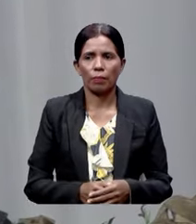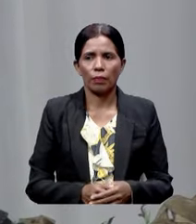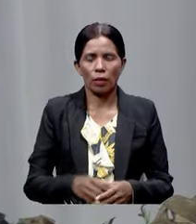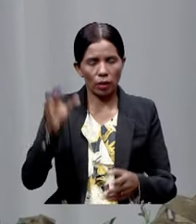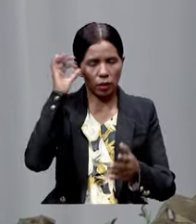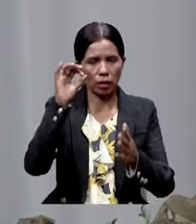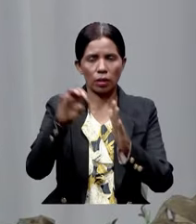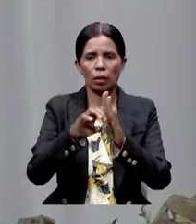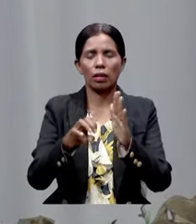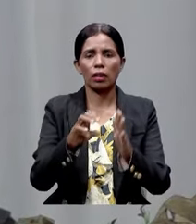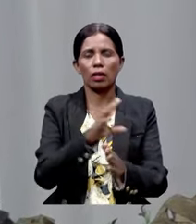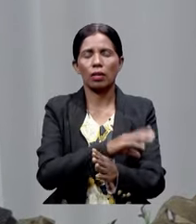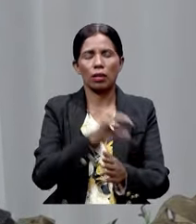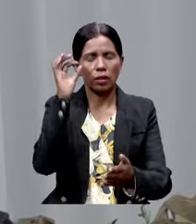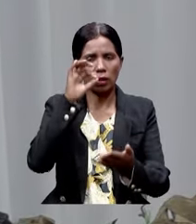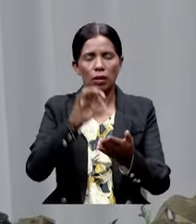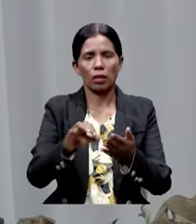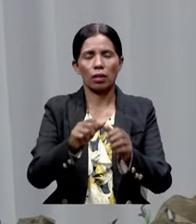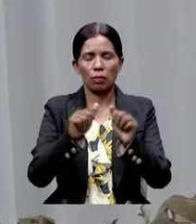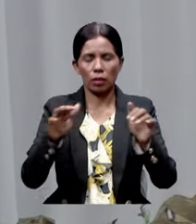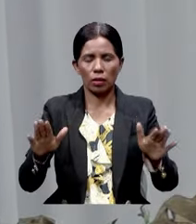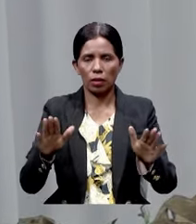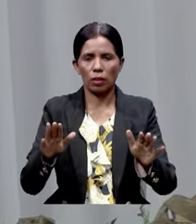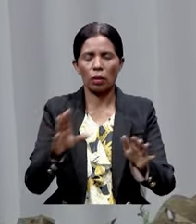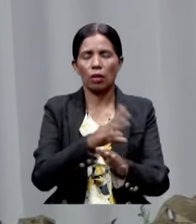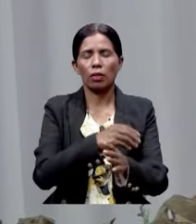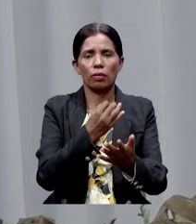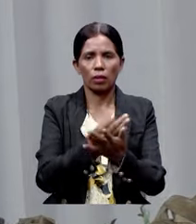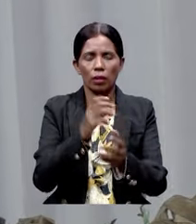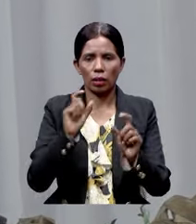Secretário de Administração e Finanças tem que ter uma autoridade.